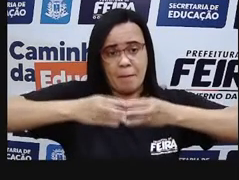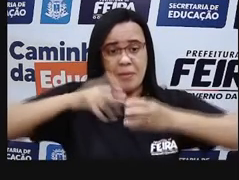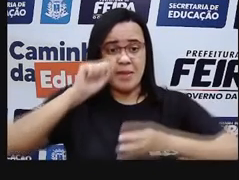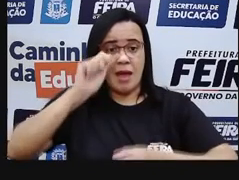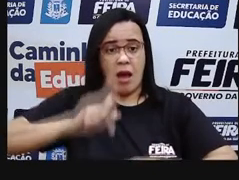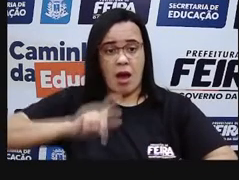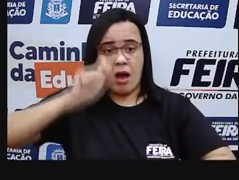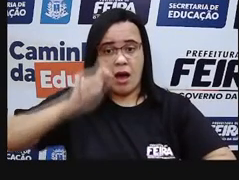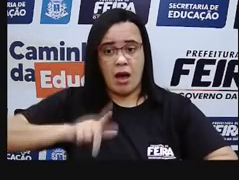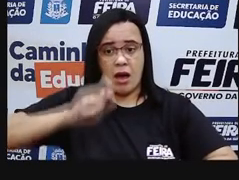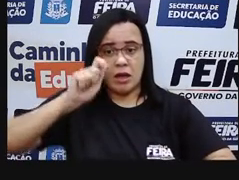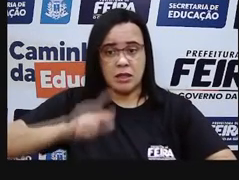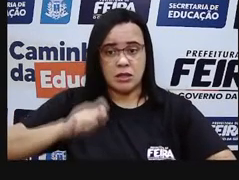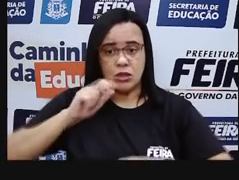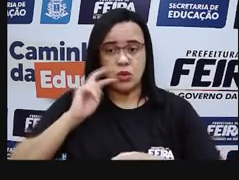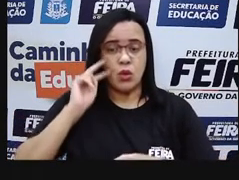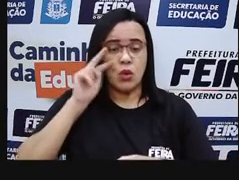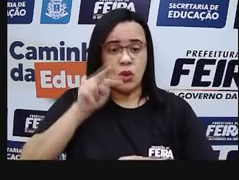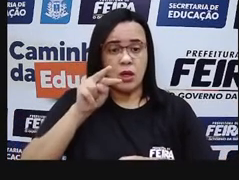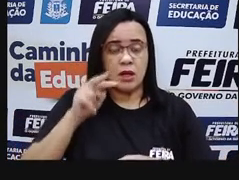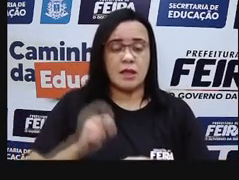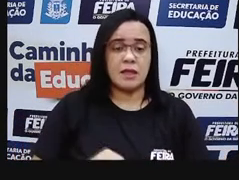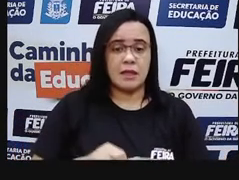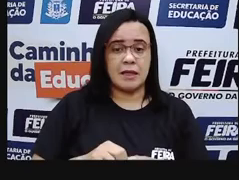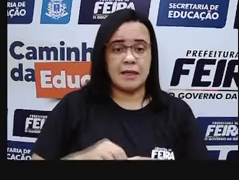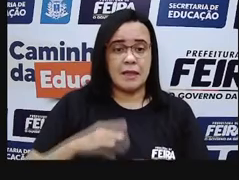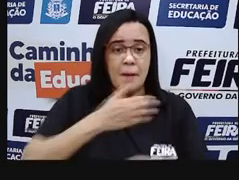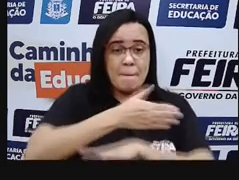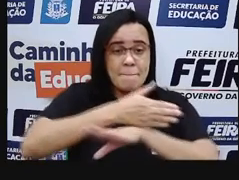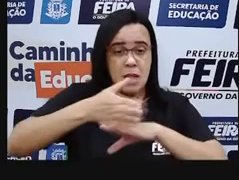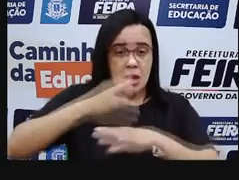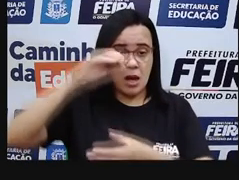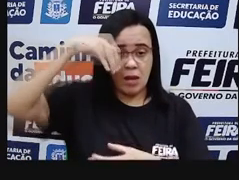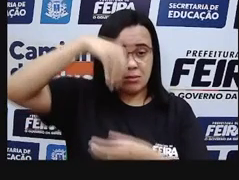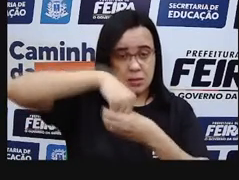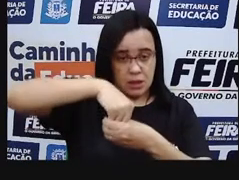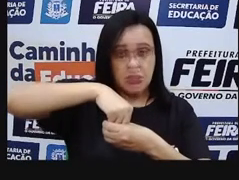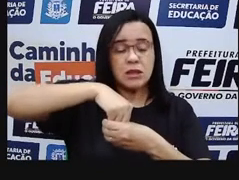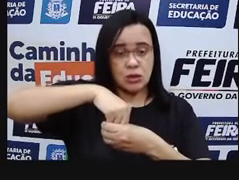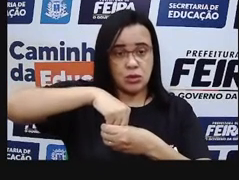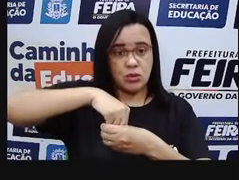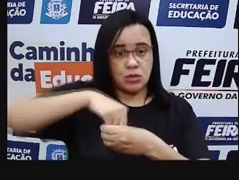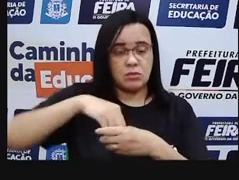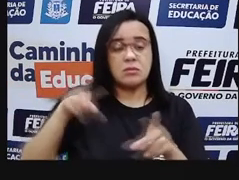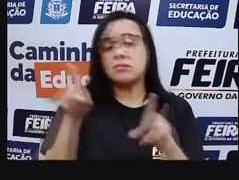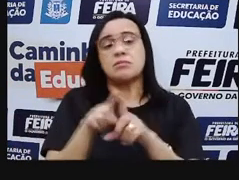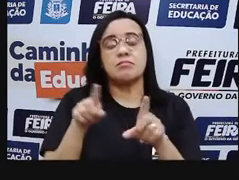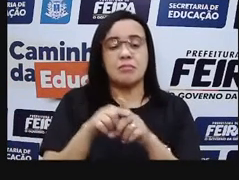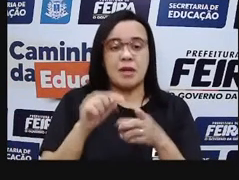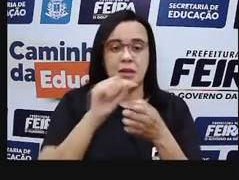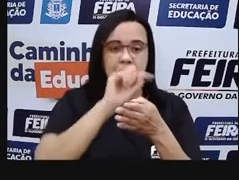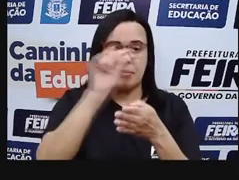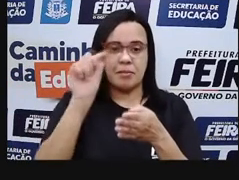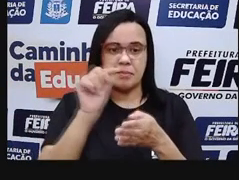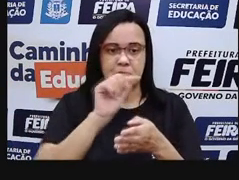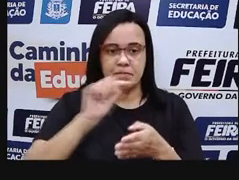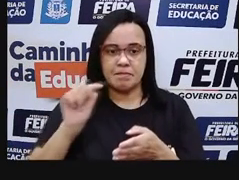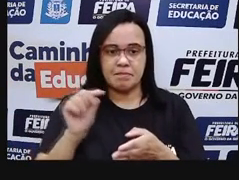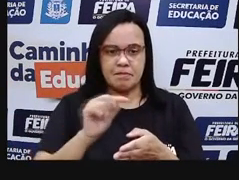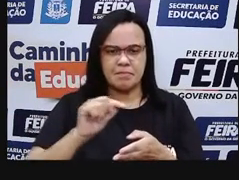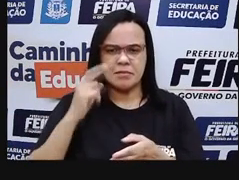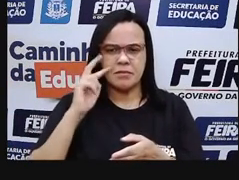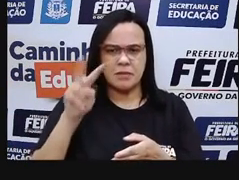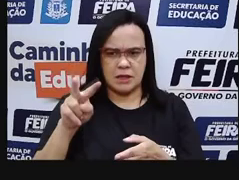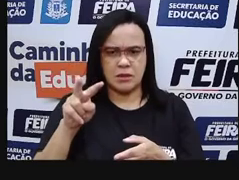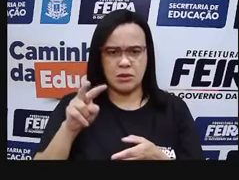um pingo que essa bola esse circo aí no branco esse tu estás aqui tá vendo essas